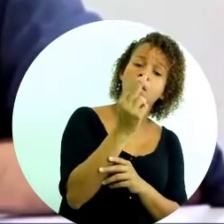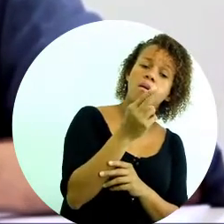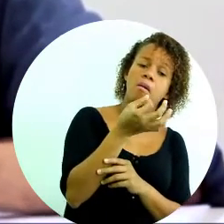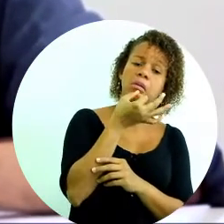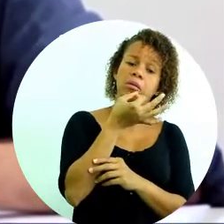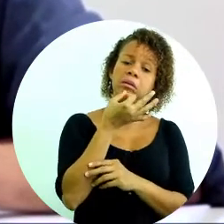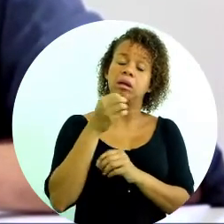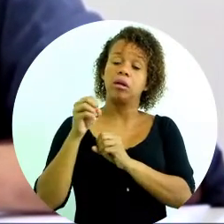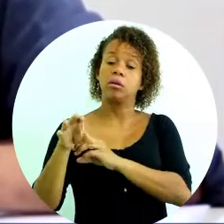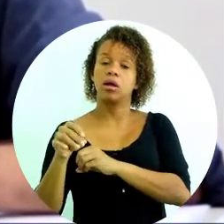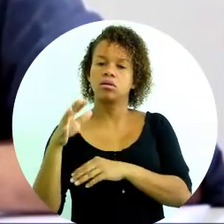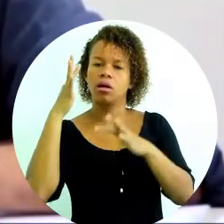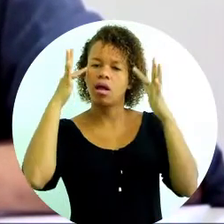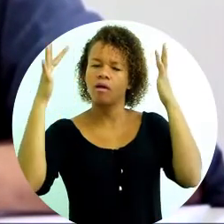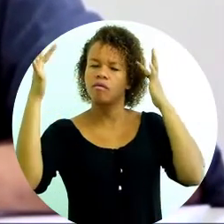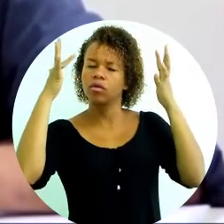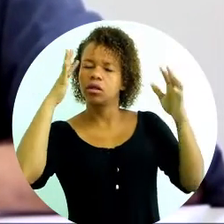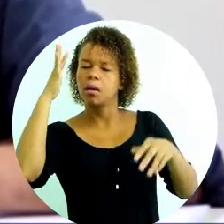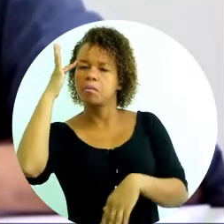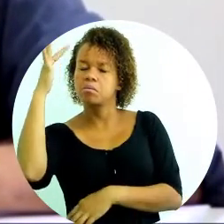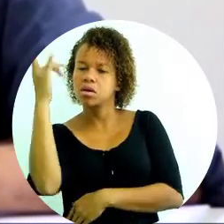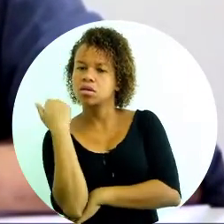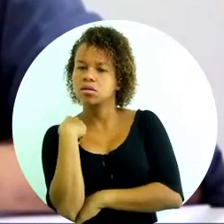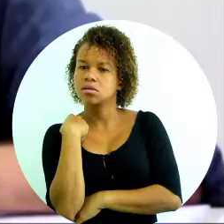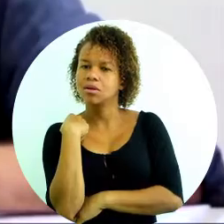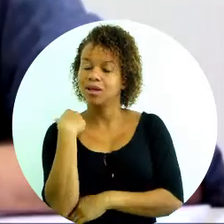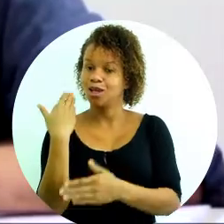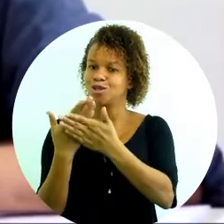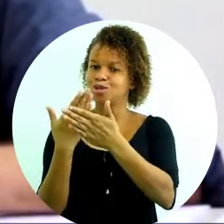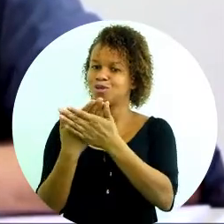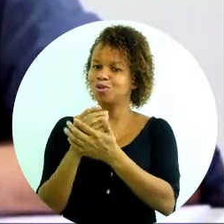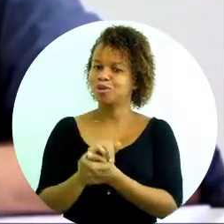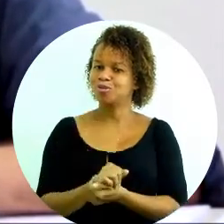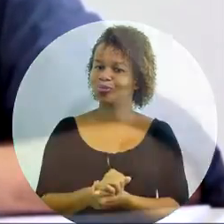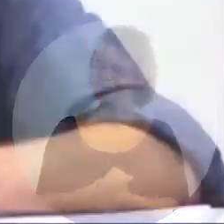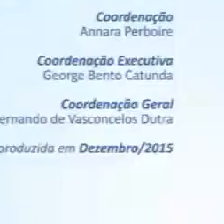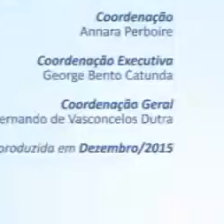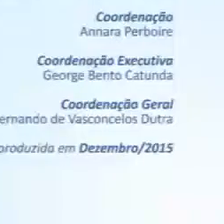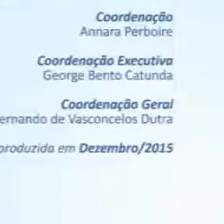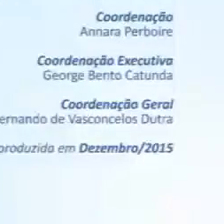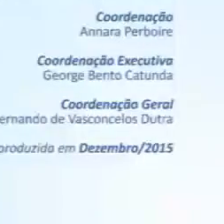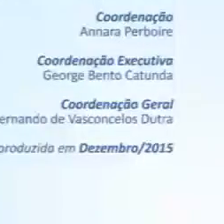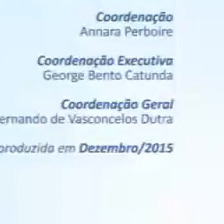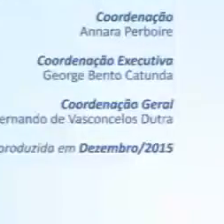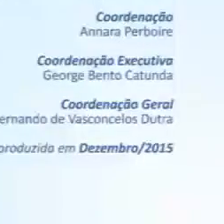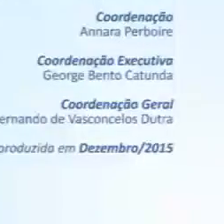perspectiva crítica de educação? Reflita, pense e estude.